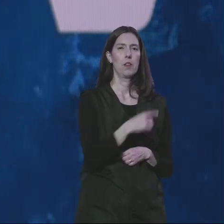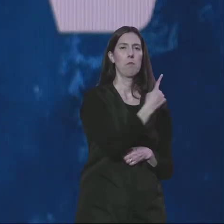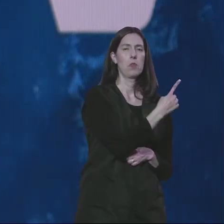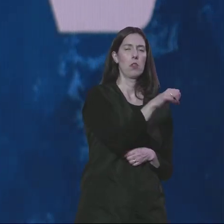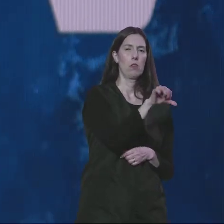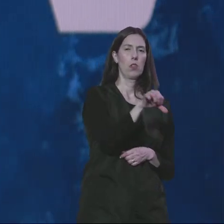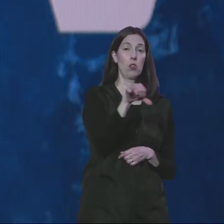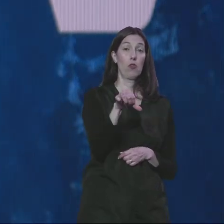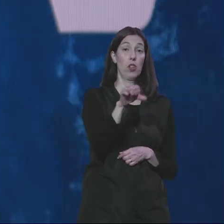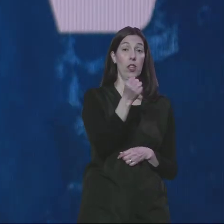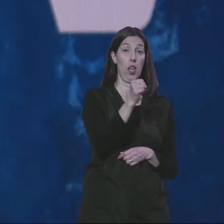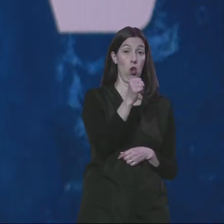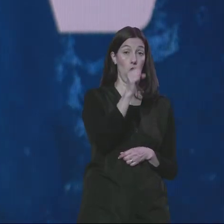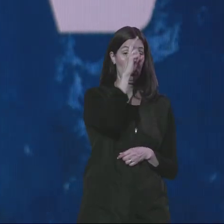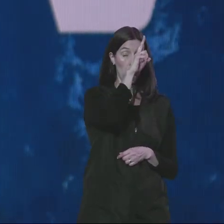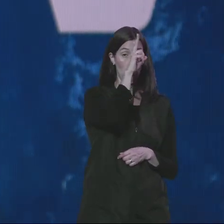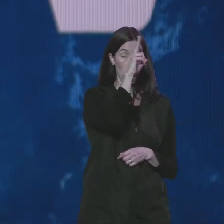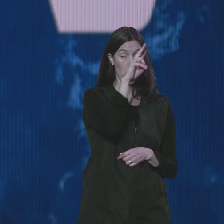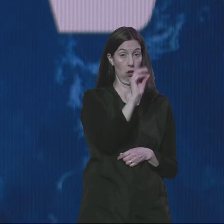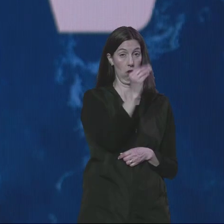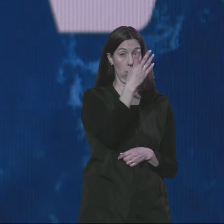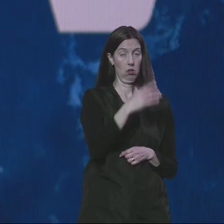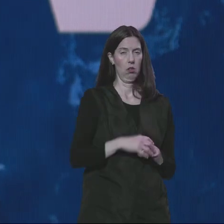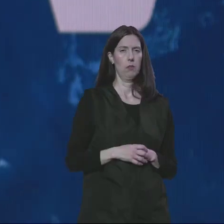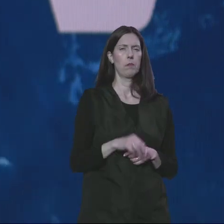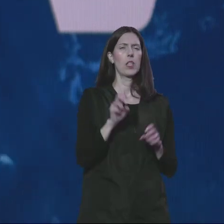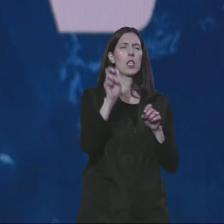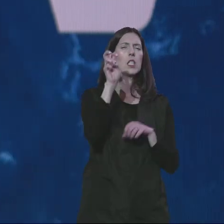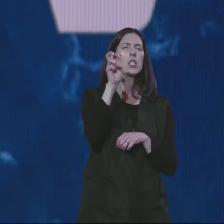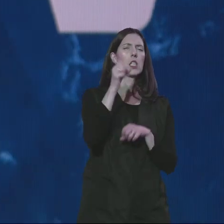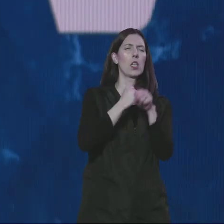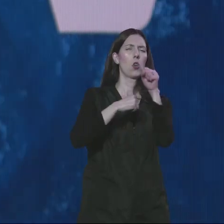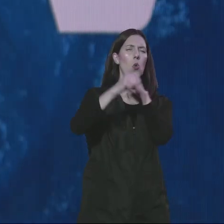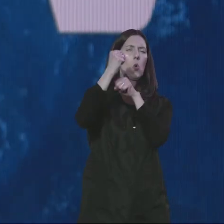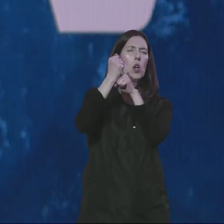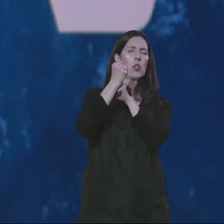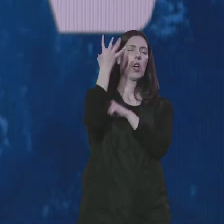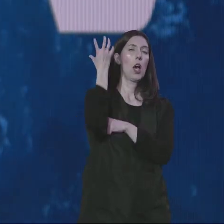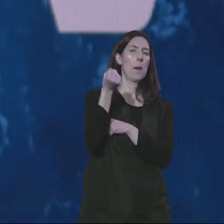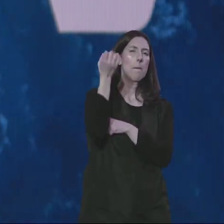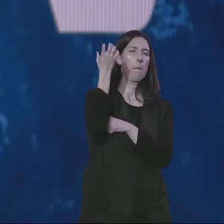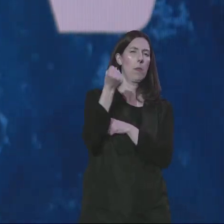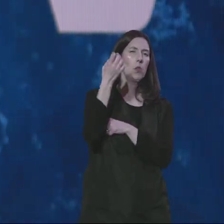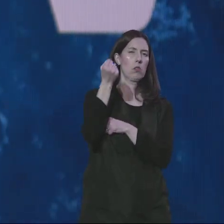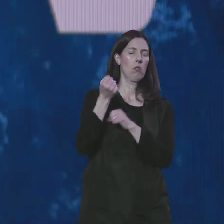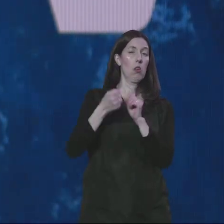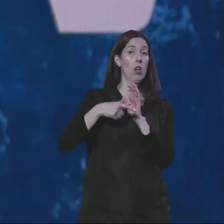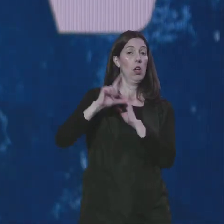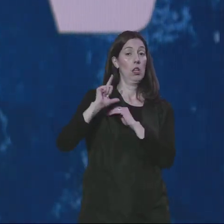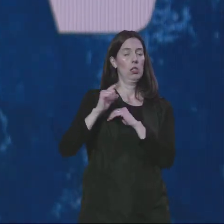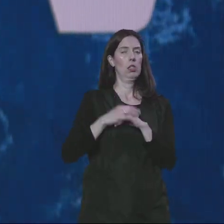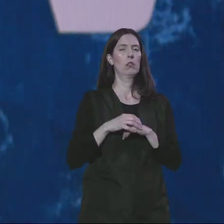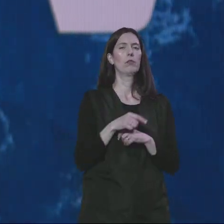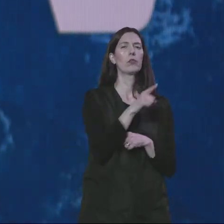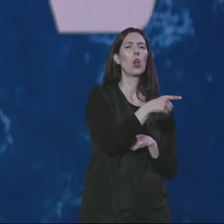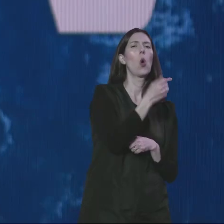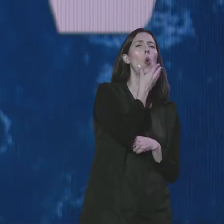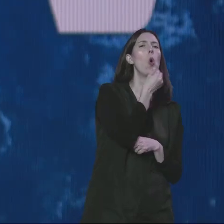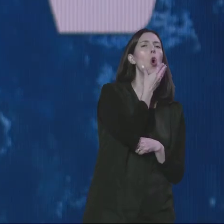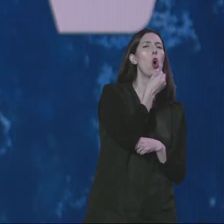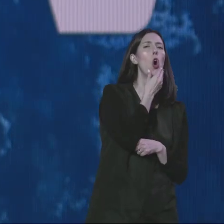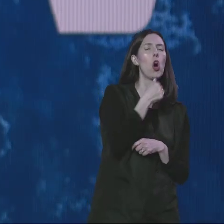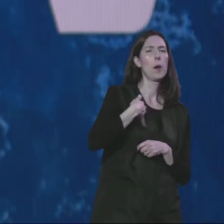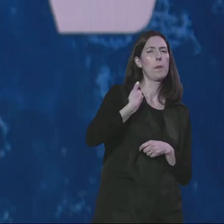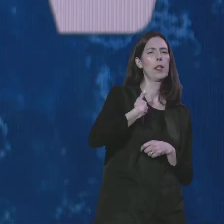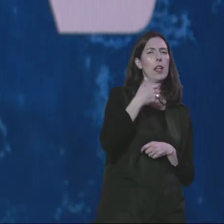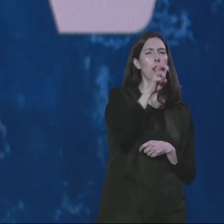1998. 5 anos atrás, um casal se aposentou antecipadamente. Ele tinha 59